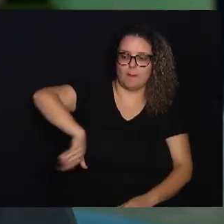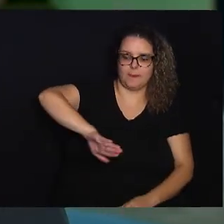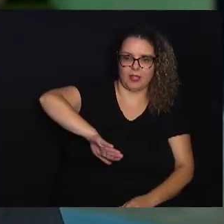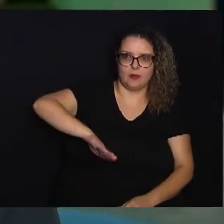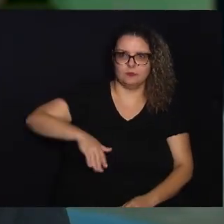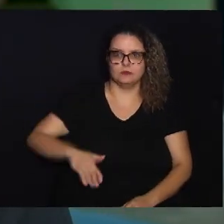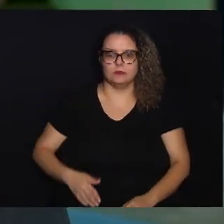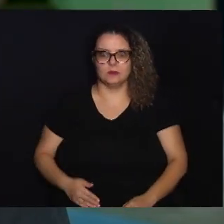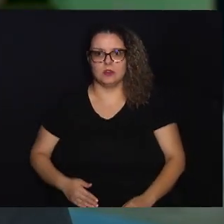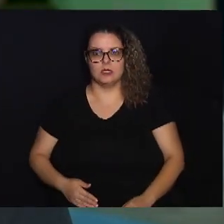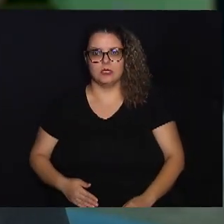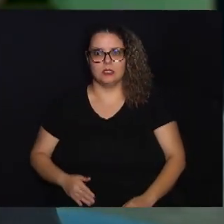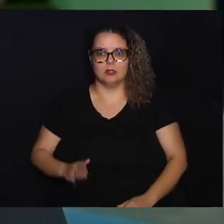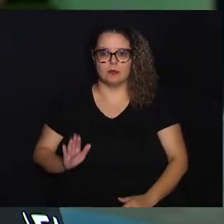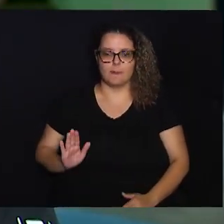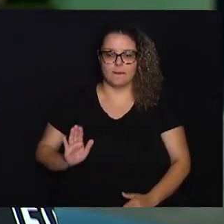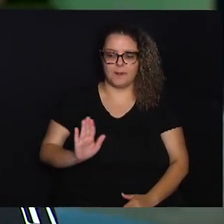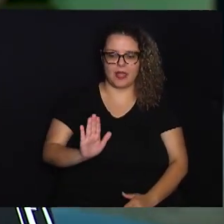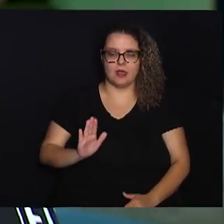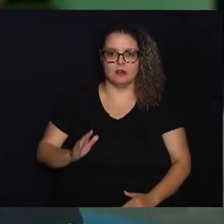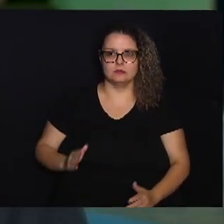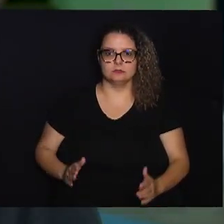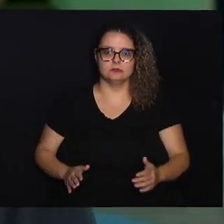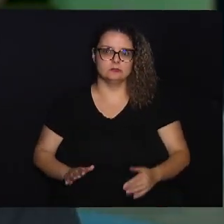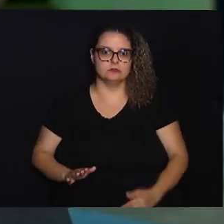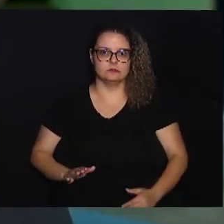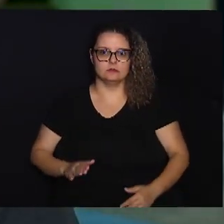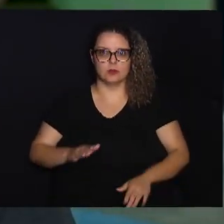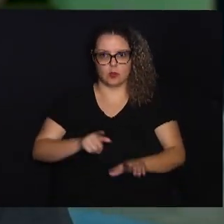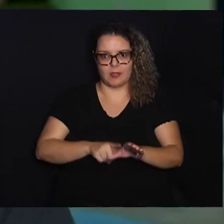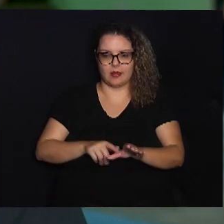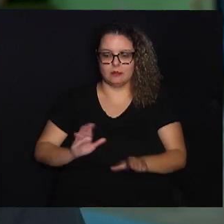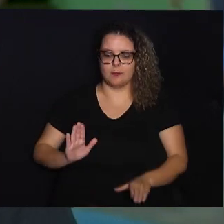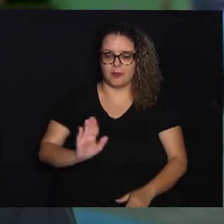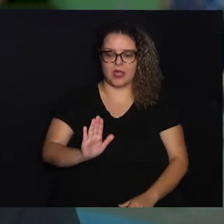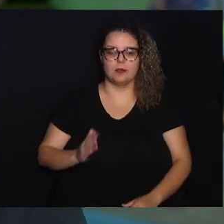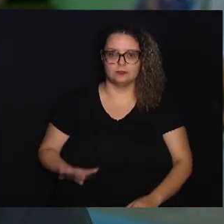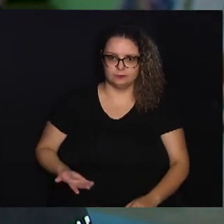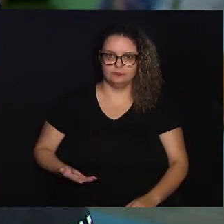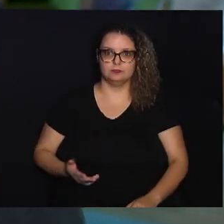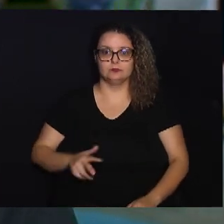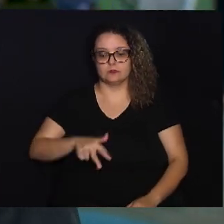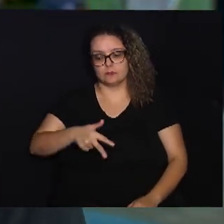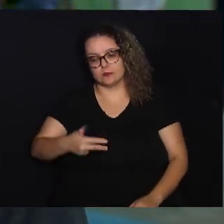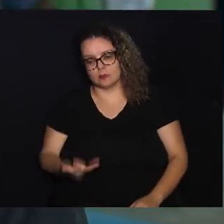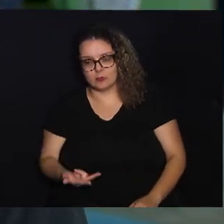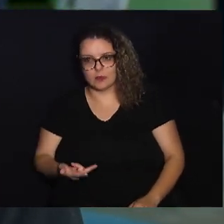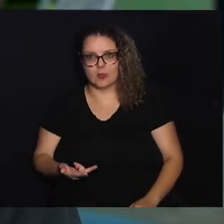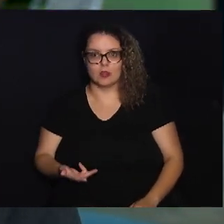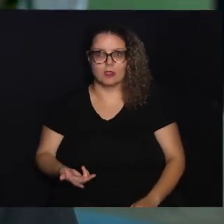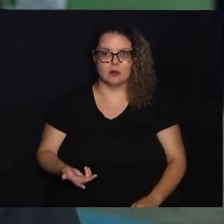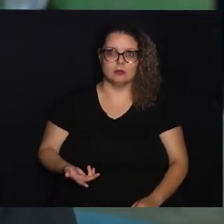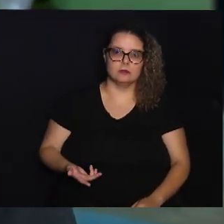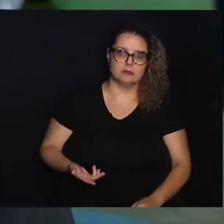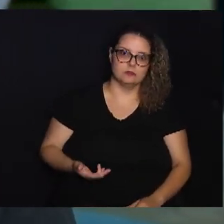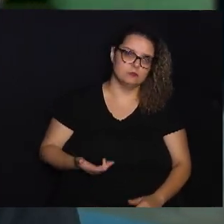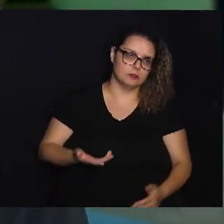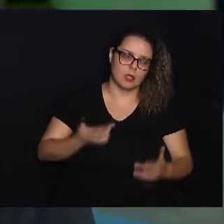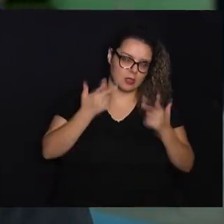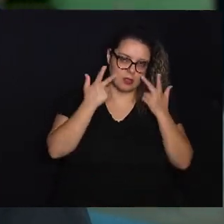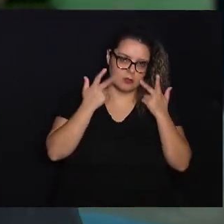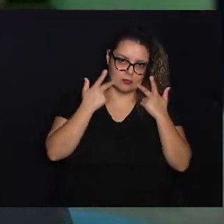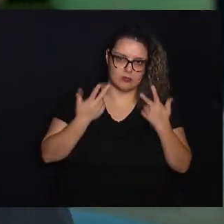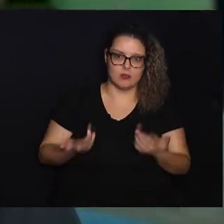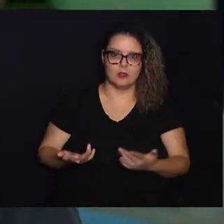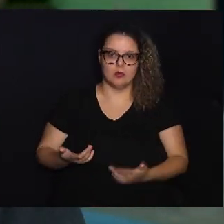tá? Tem lutador que gosta muito do chute frontal, que é aquele chute chapado, tá? E das quedas, a queda mais arroz